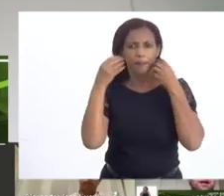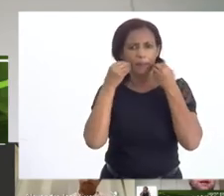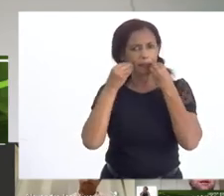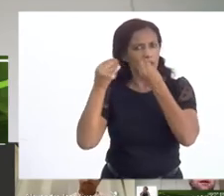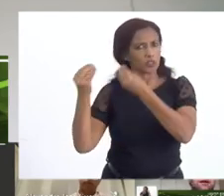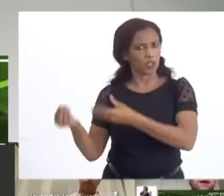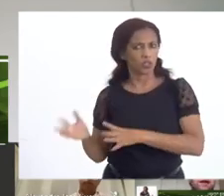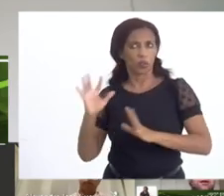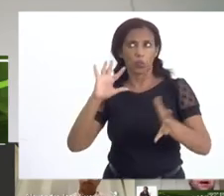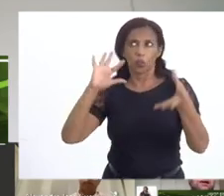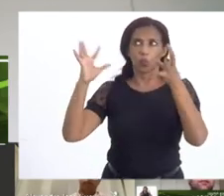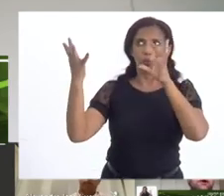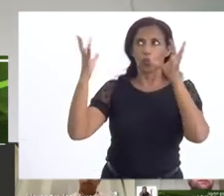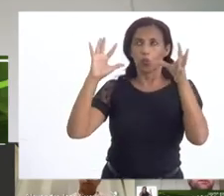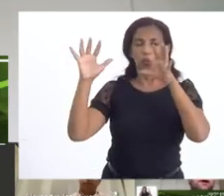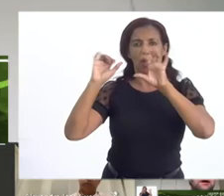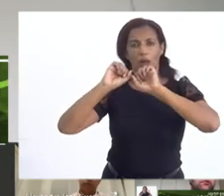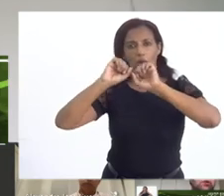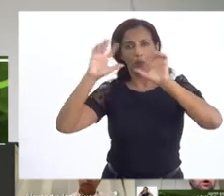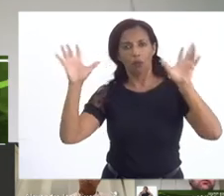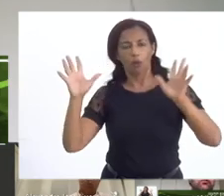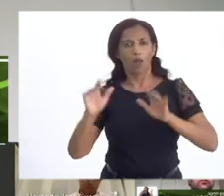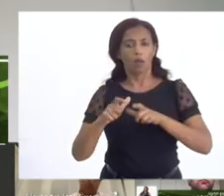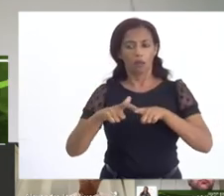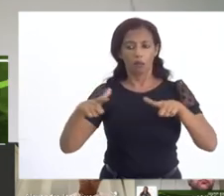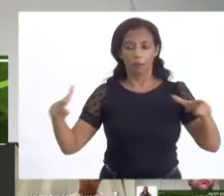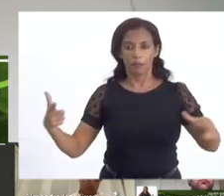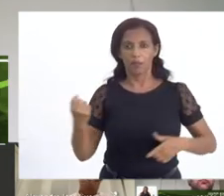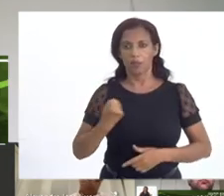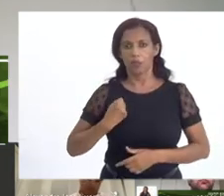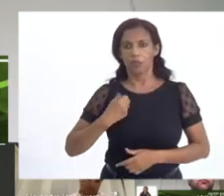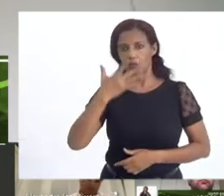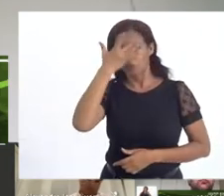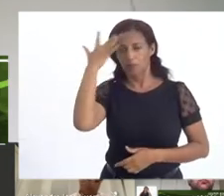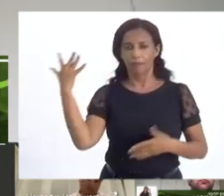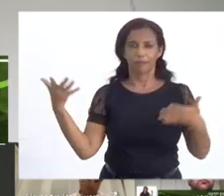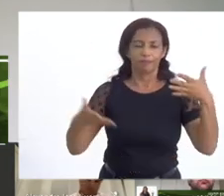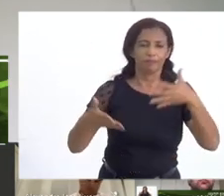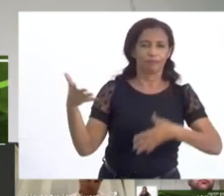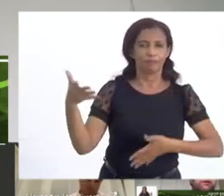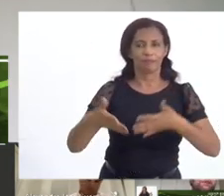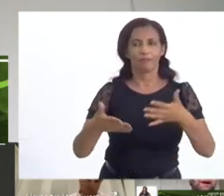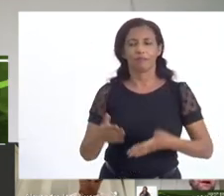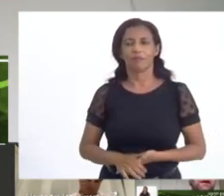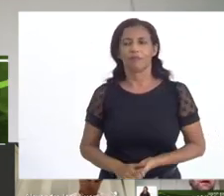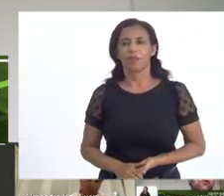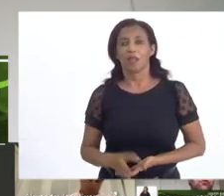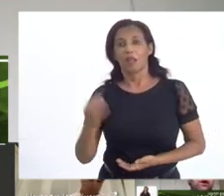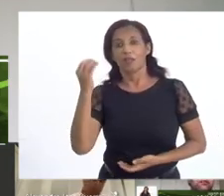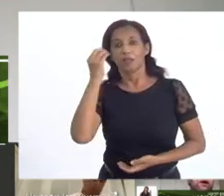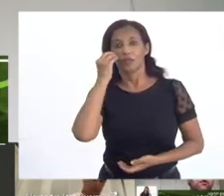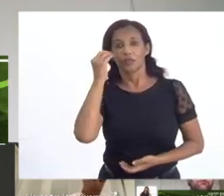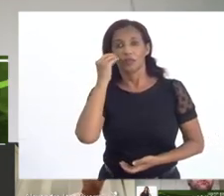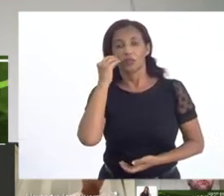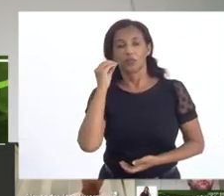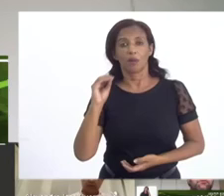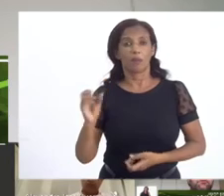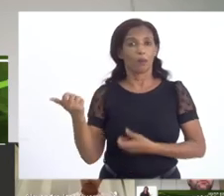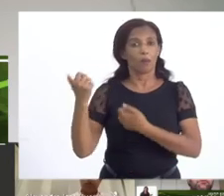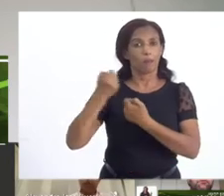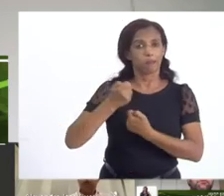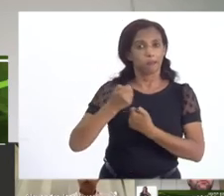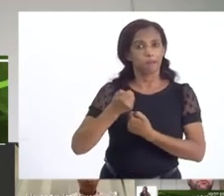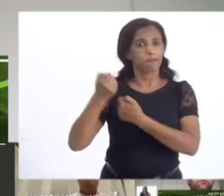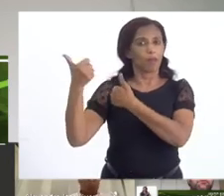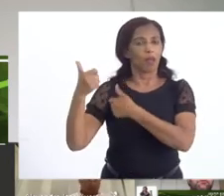máscaras em áreas ao ar livre, ampliando o número de ocupação de eventos. A expectativa para o Réveillon, para o